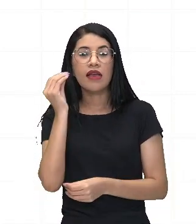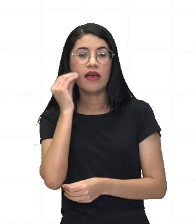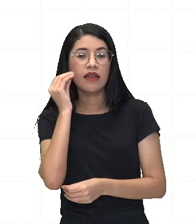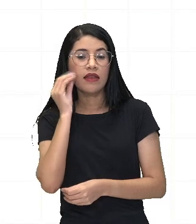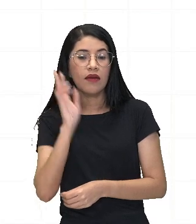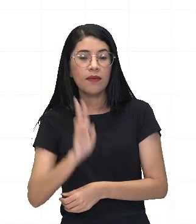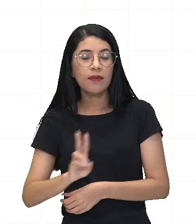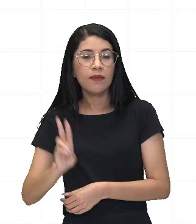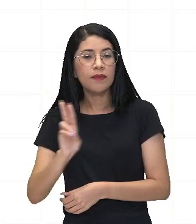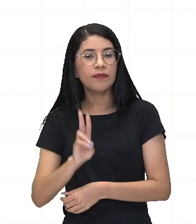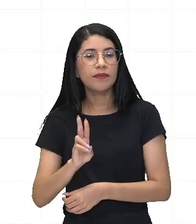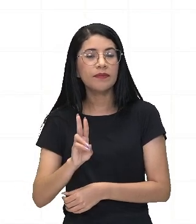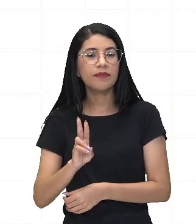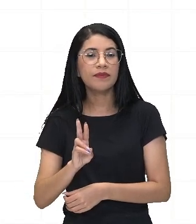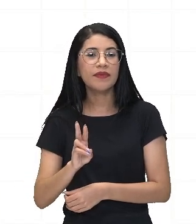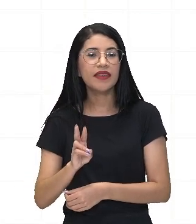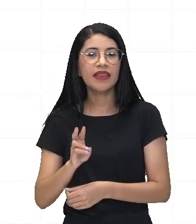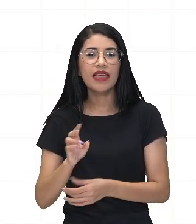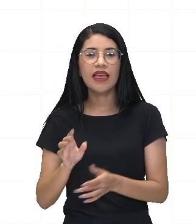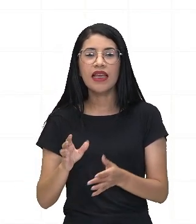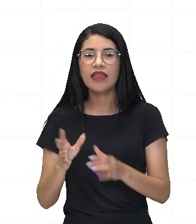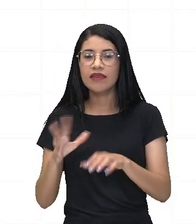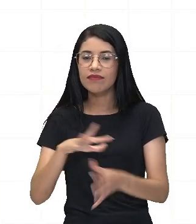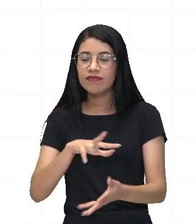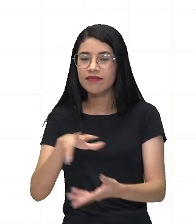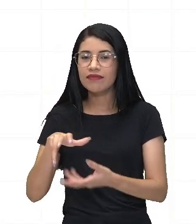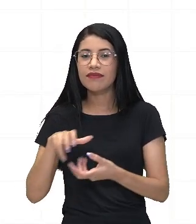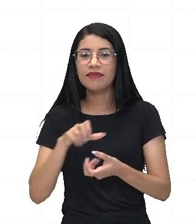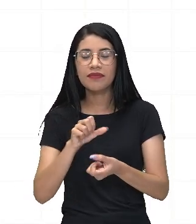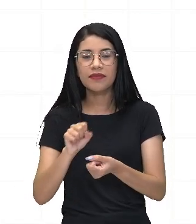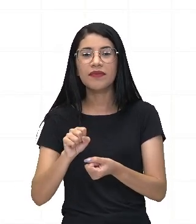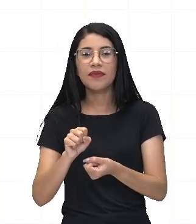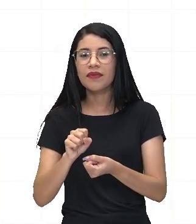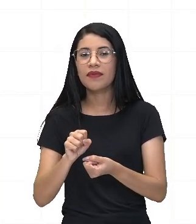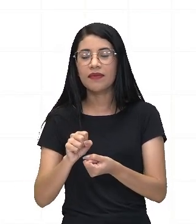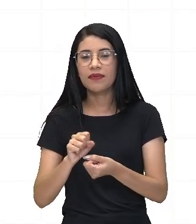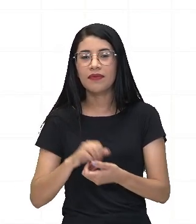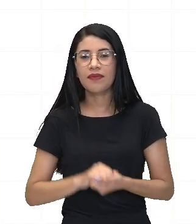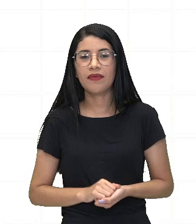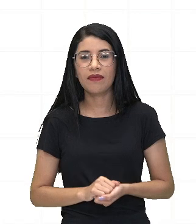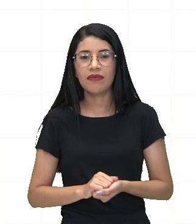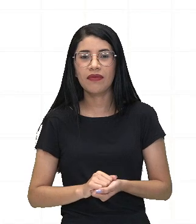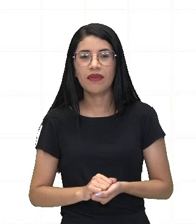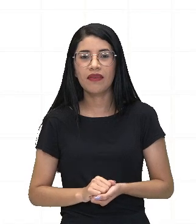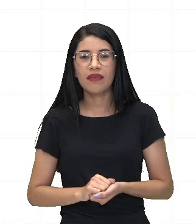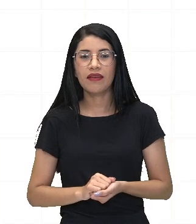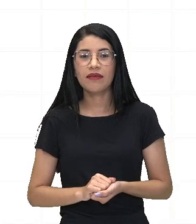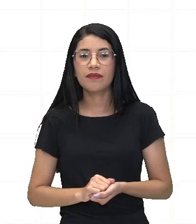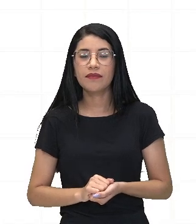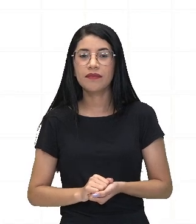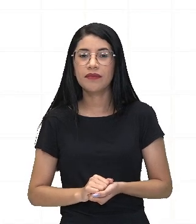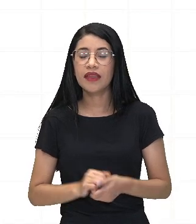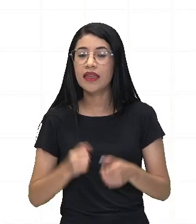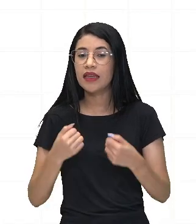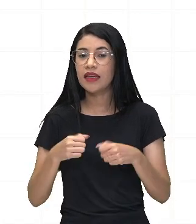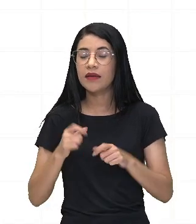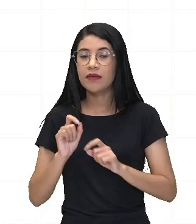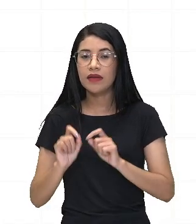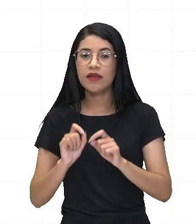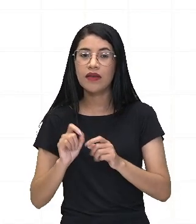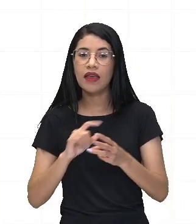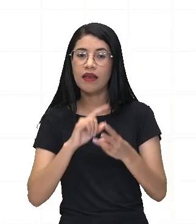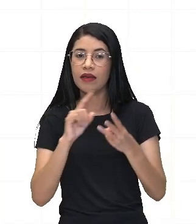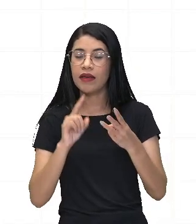os recursos naturais de uma forma sustentável, de uma forma racional, né? E nós temos o